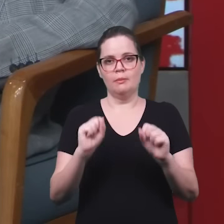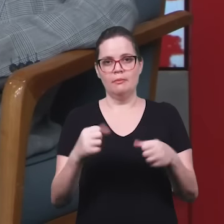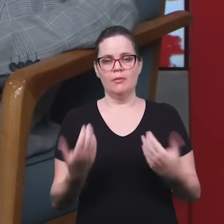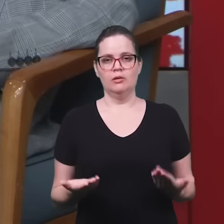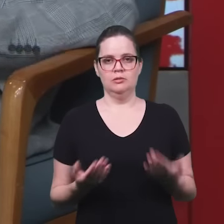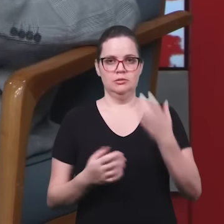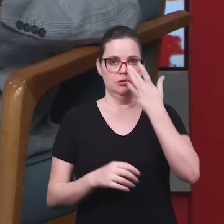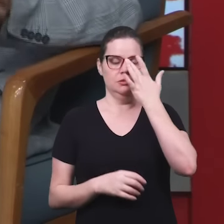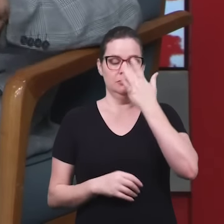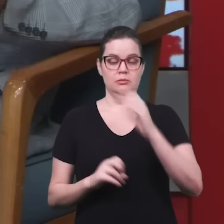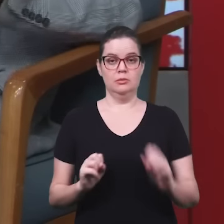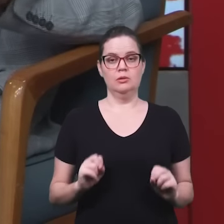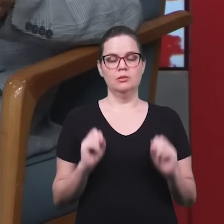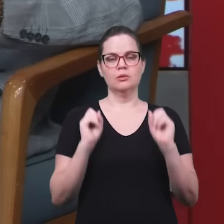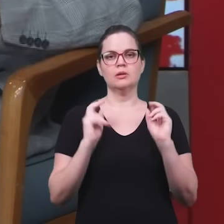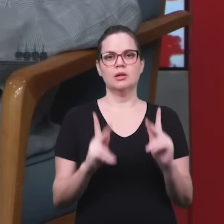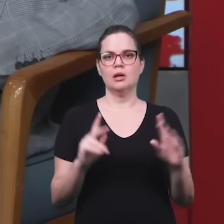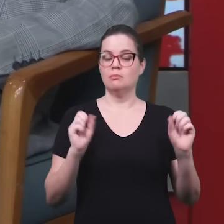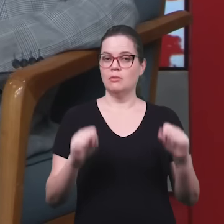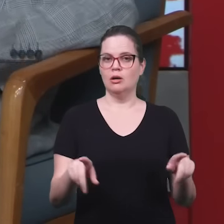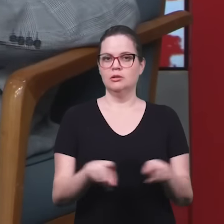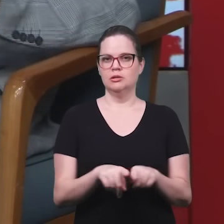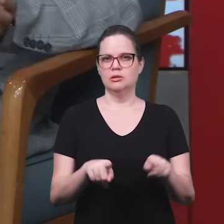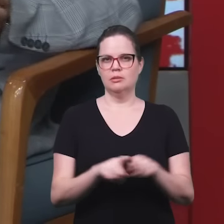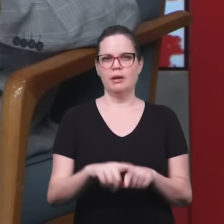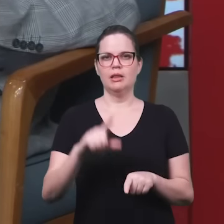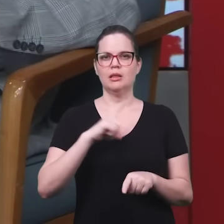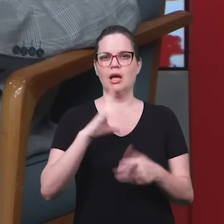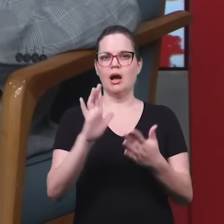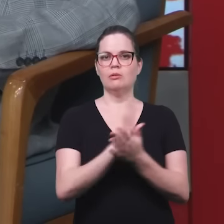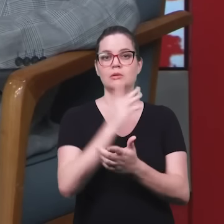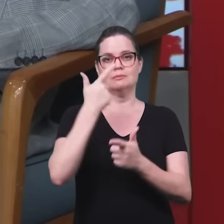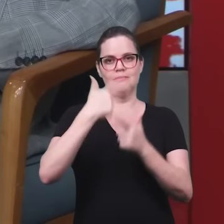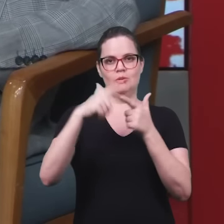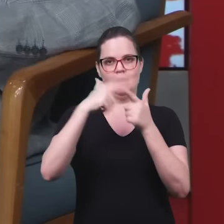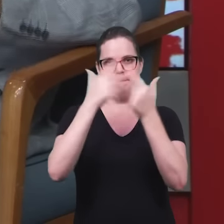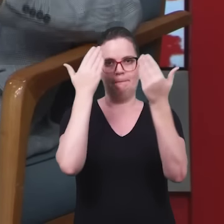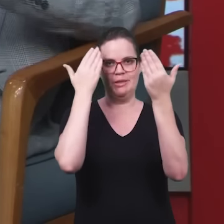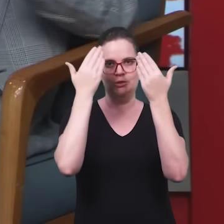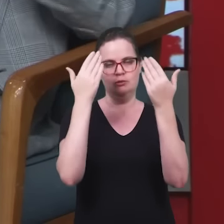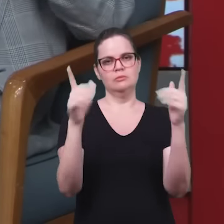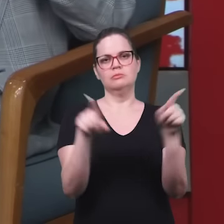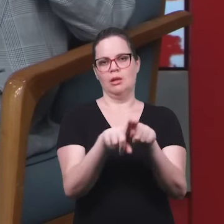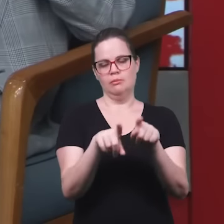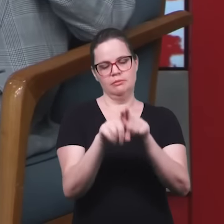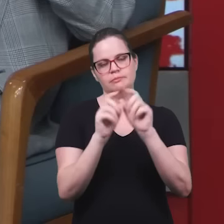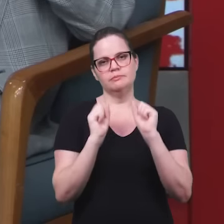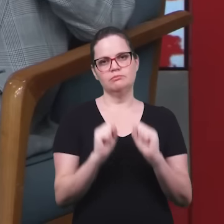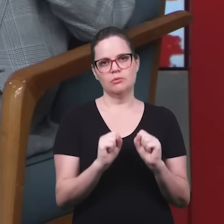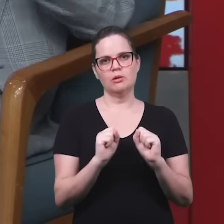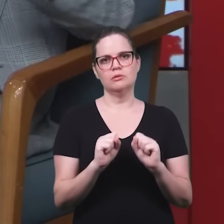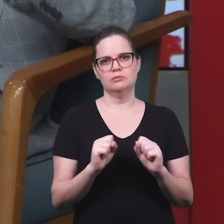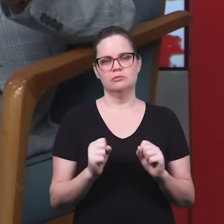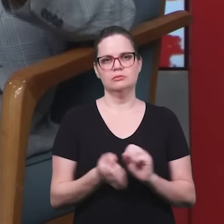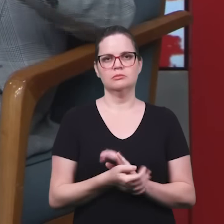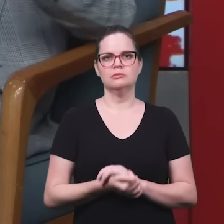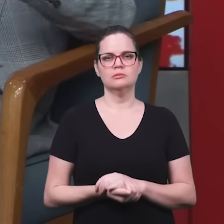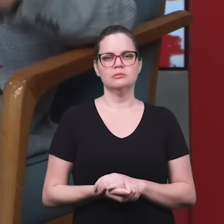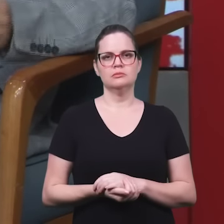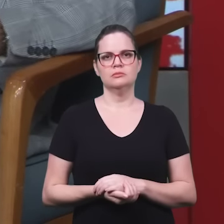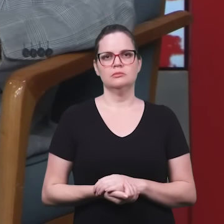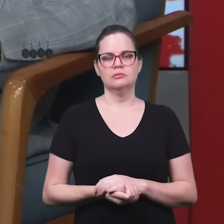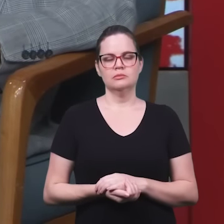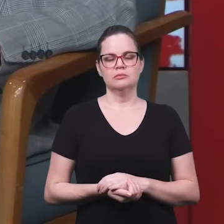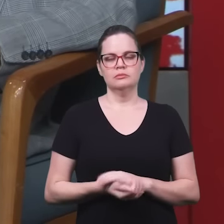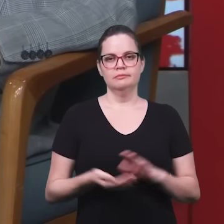alterações, distúrbios, desequilíbrios em alguma situação. Então, nós podemos